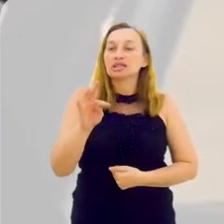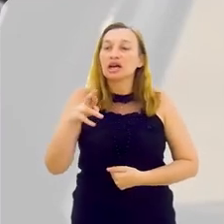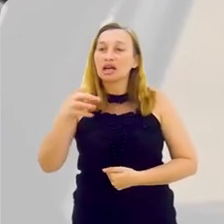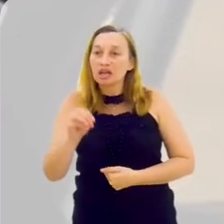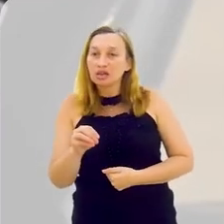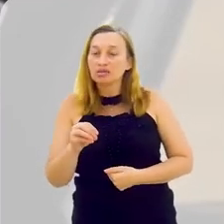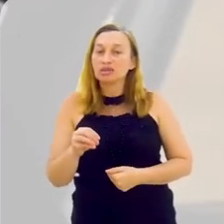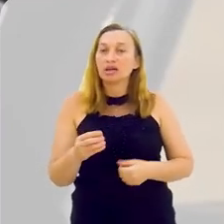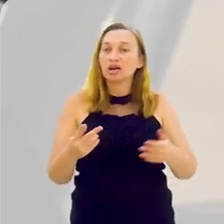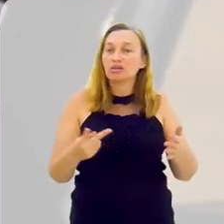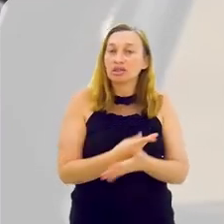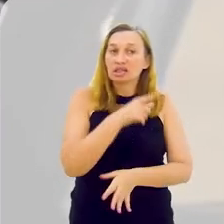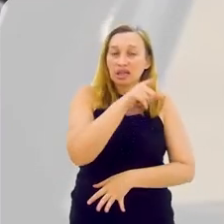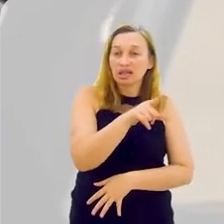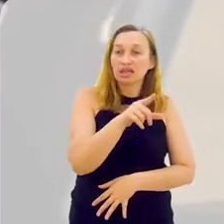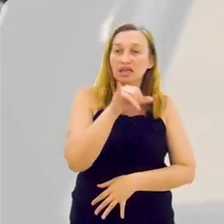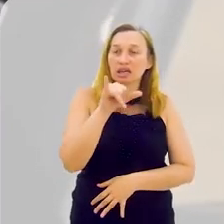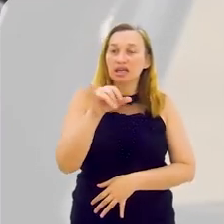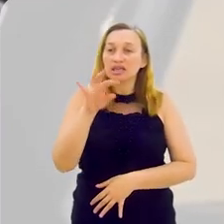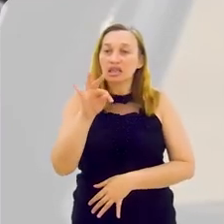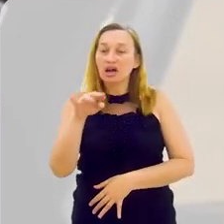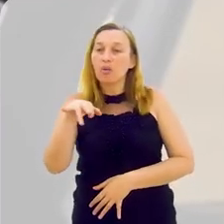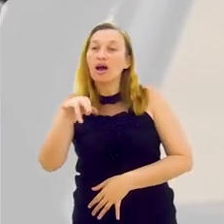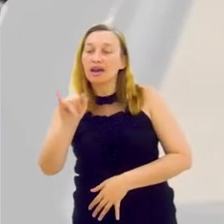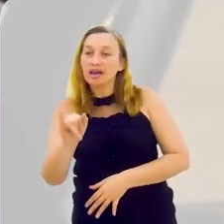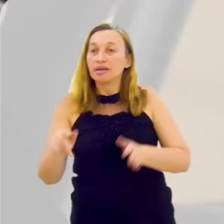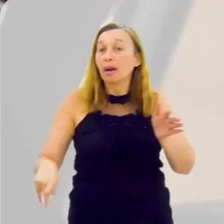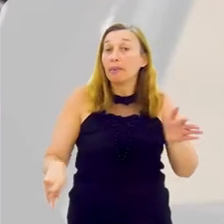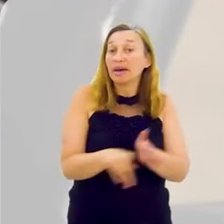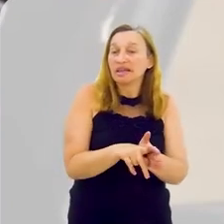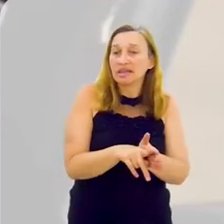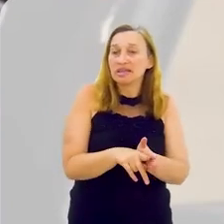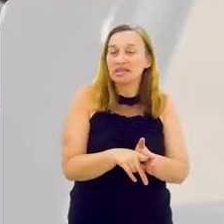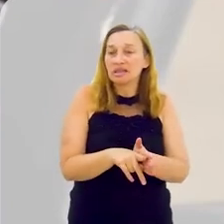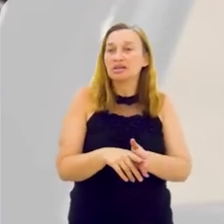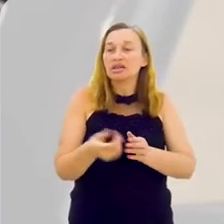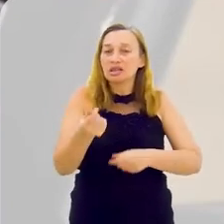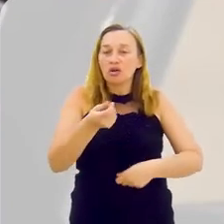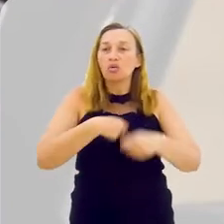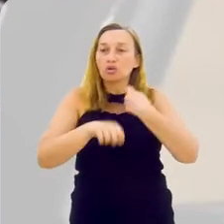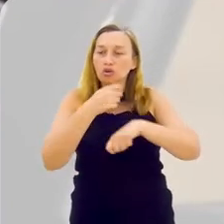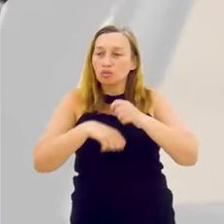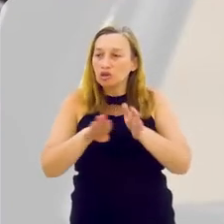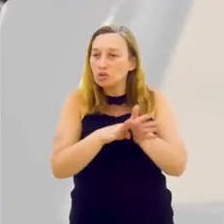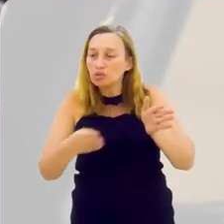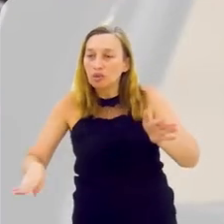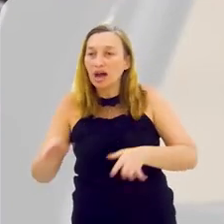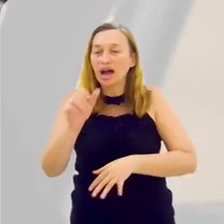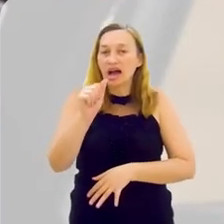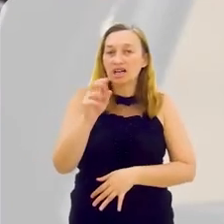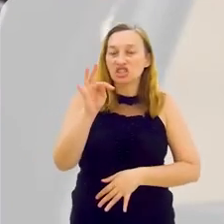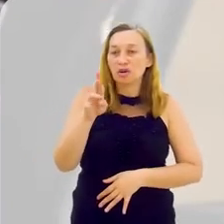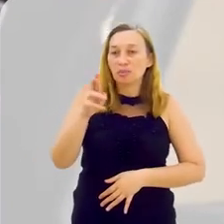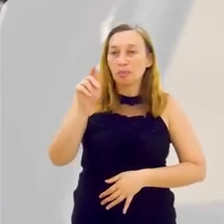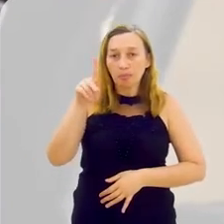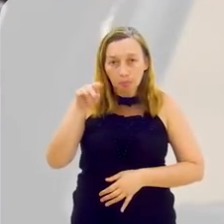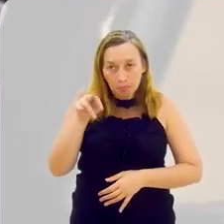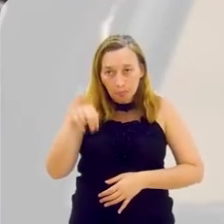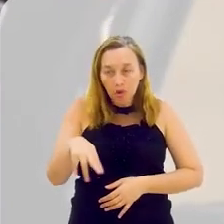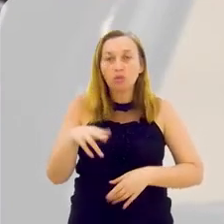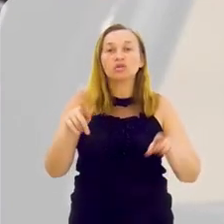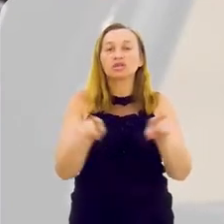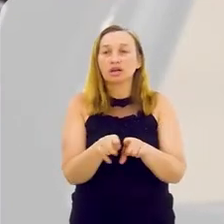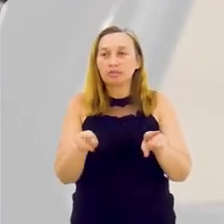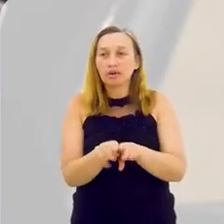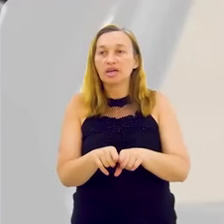fantásticas, portuárias e de estaleiros, como a ECN, que está construindo ali Itaguaí, o Submarino, que estão fazendo parte dessa economia do mar.